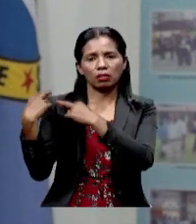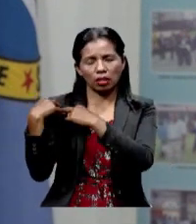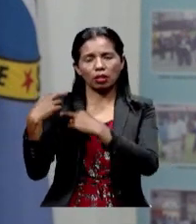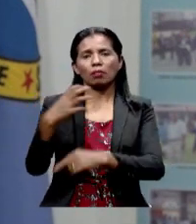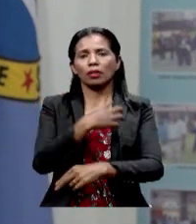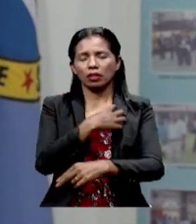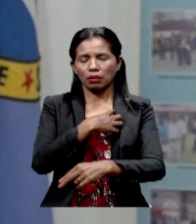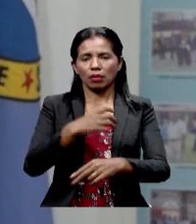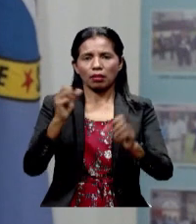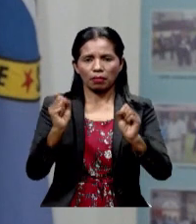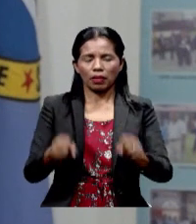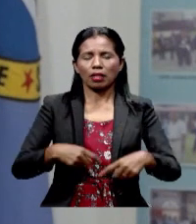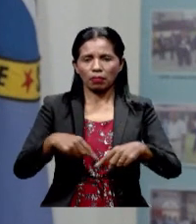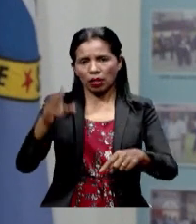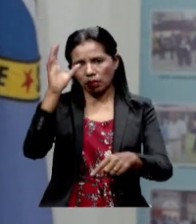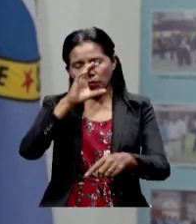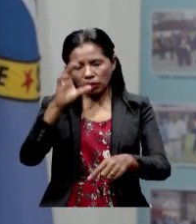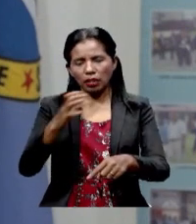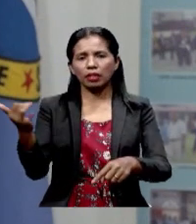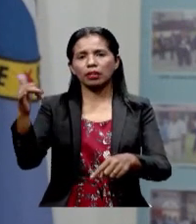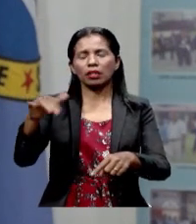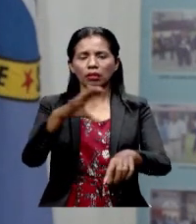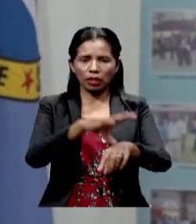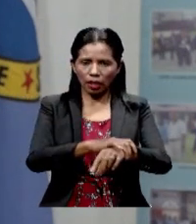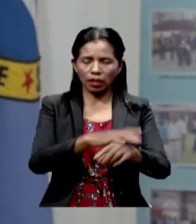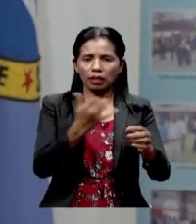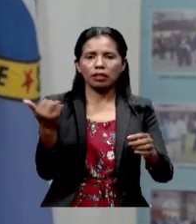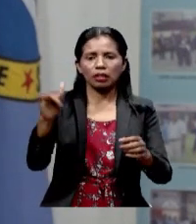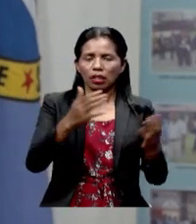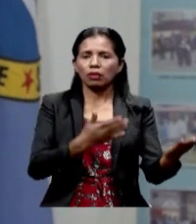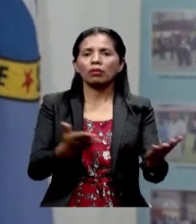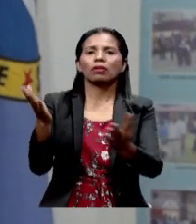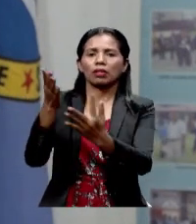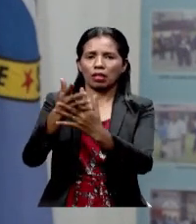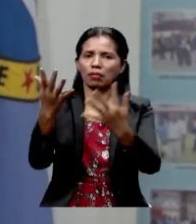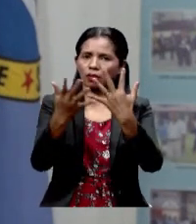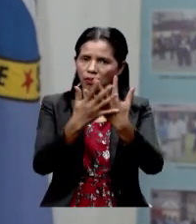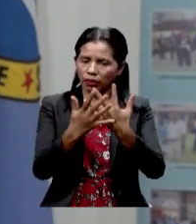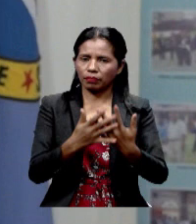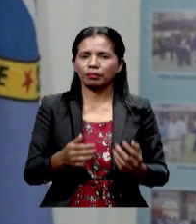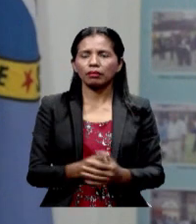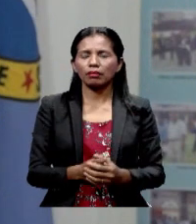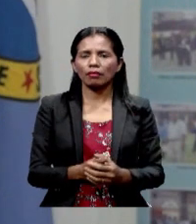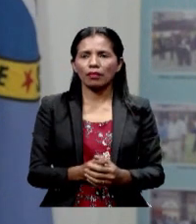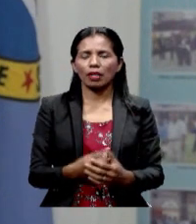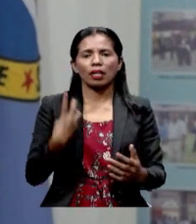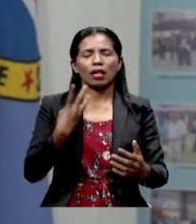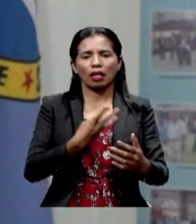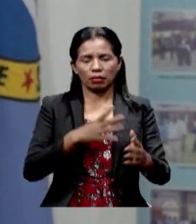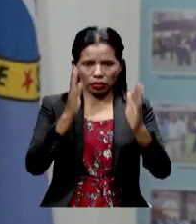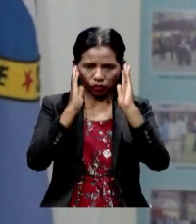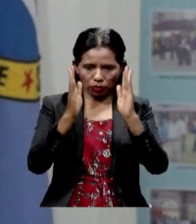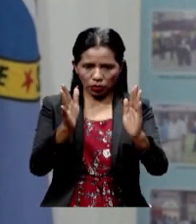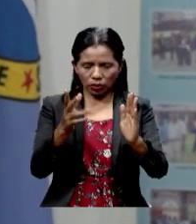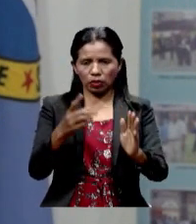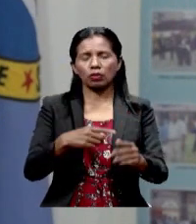tuir, ori captura sira no processo será. Parte Comissão Reguladora Arte Marcial se halo chamada de atenção, se